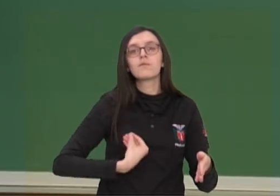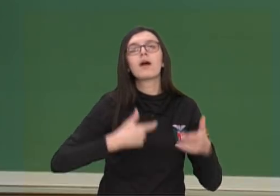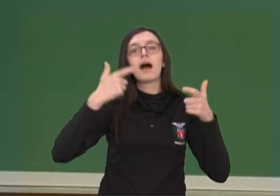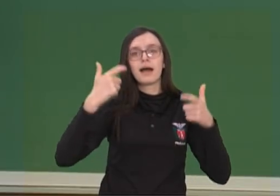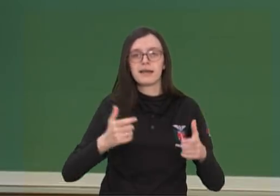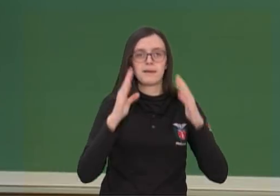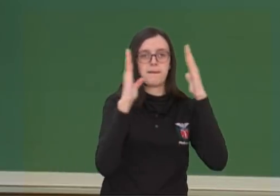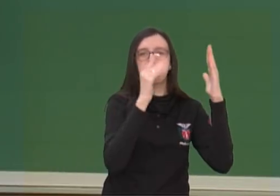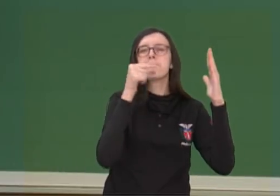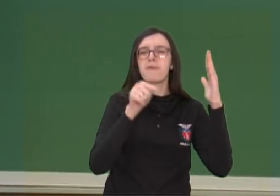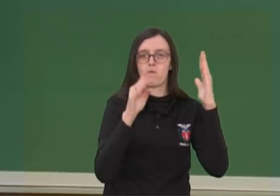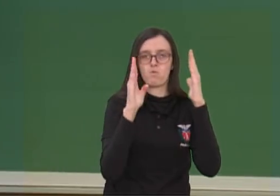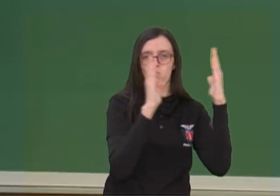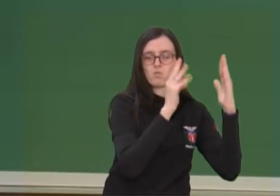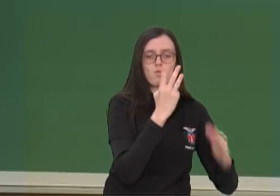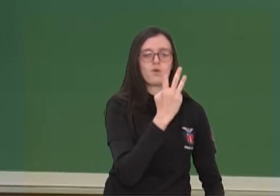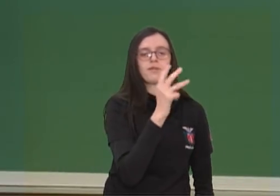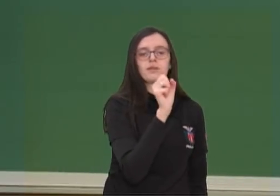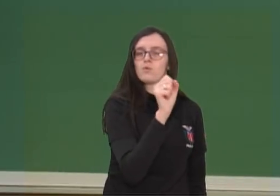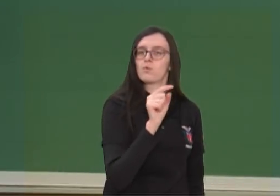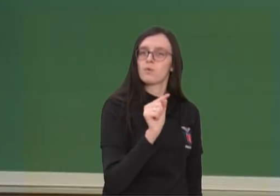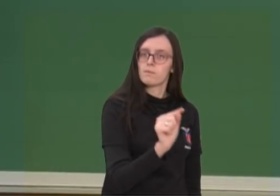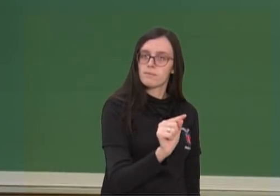dos milhares.